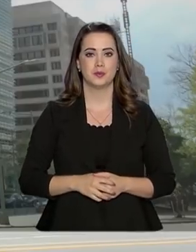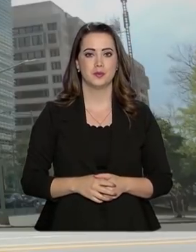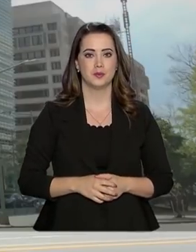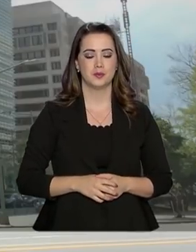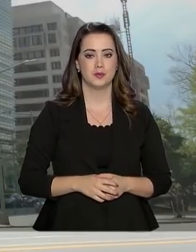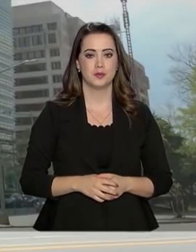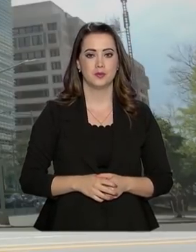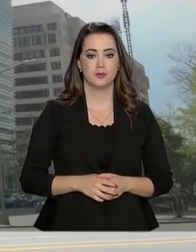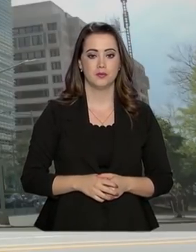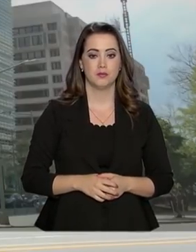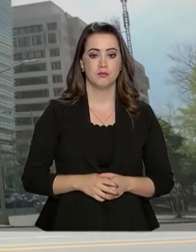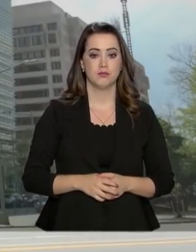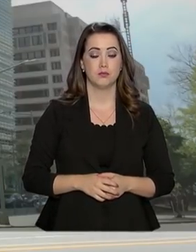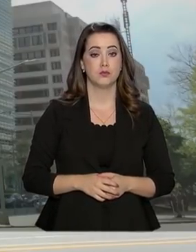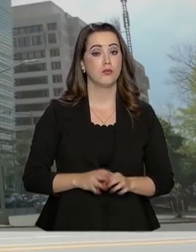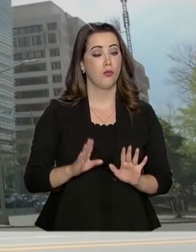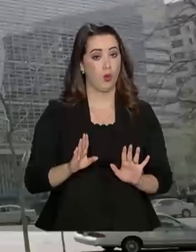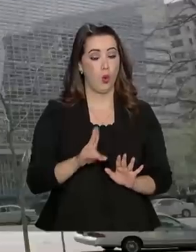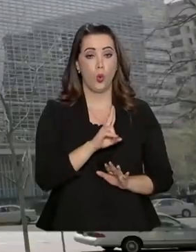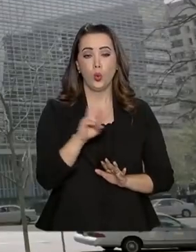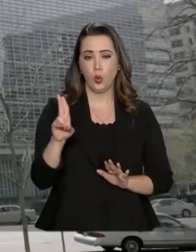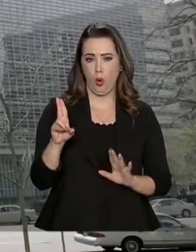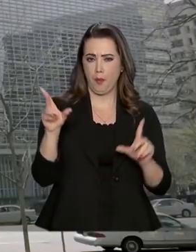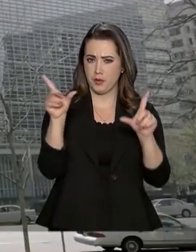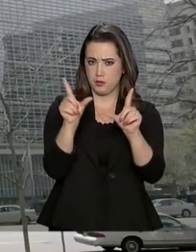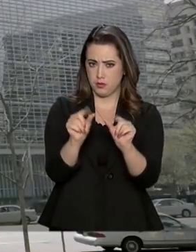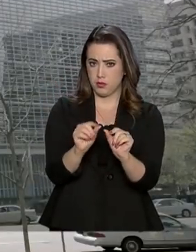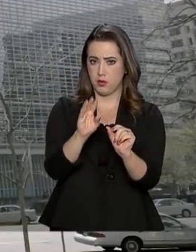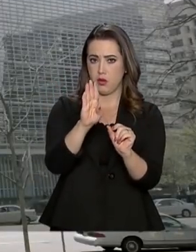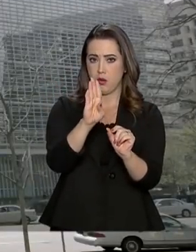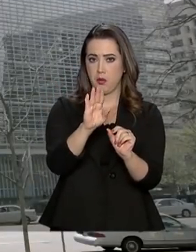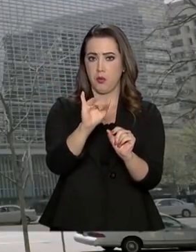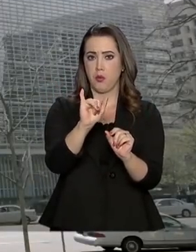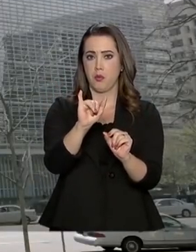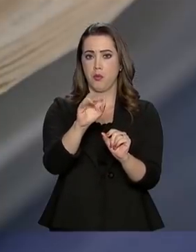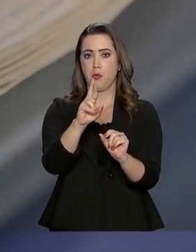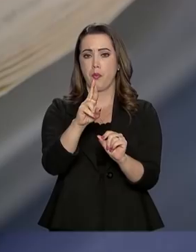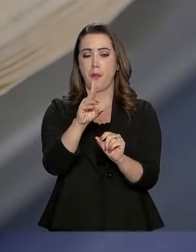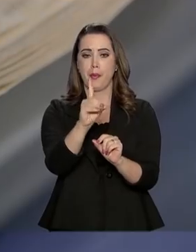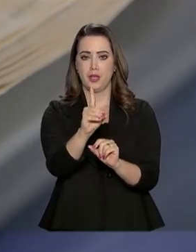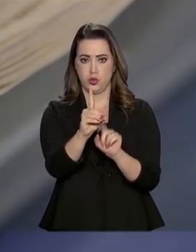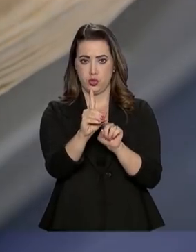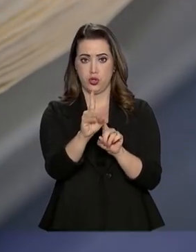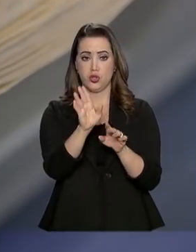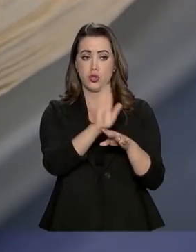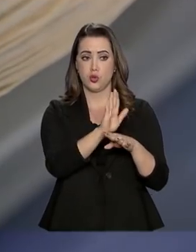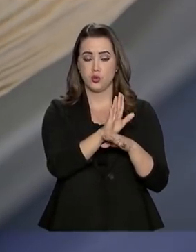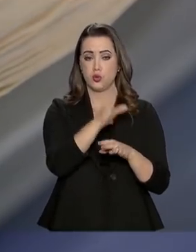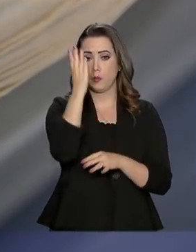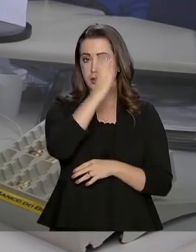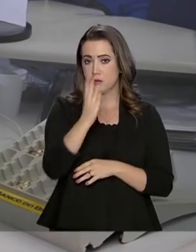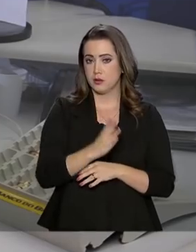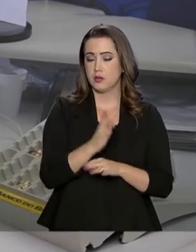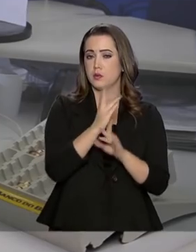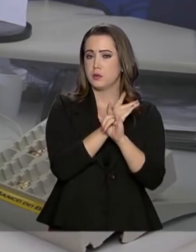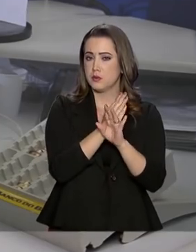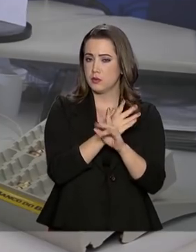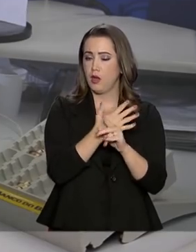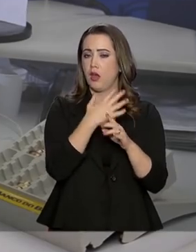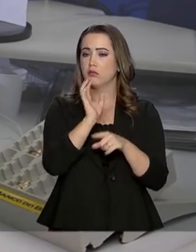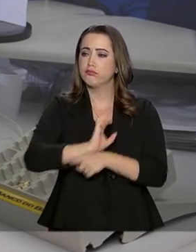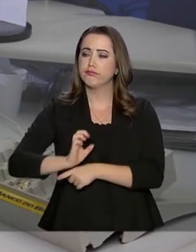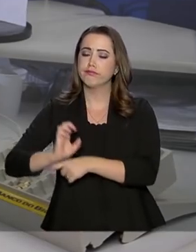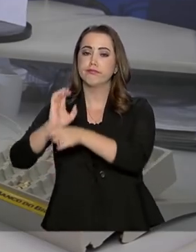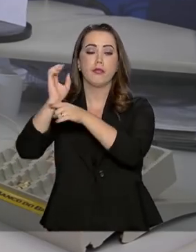O BIRD, como é chamado, já apoiou o governo brasileiro, os estados e municípios em mais de